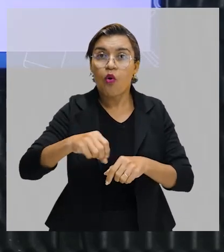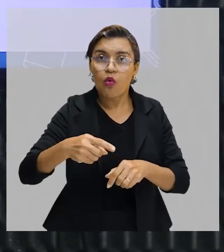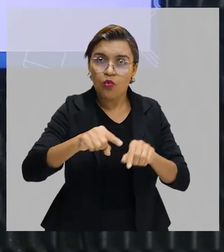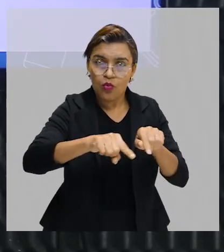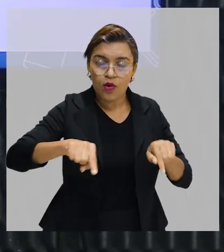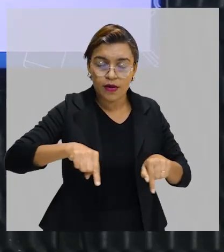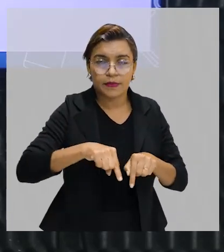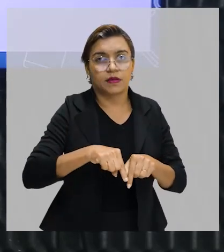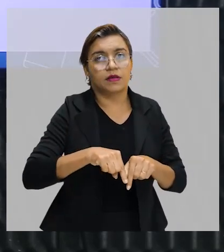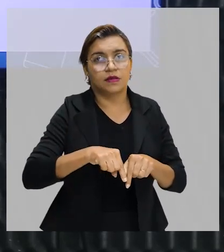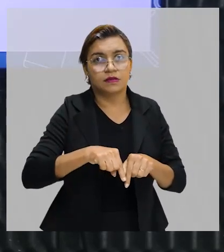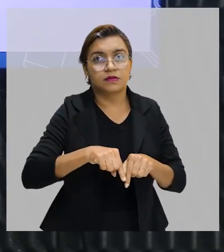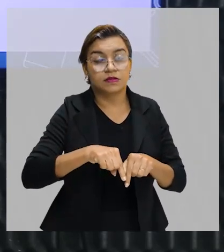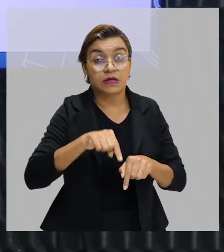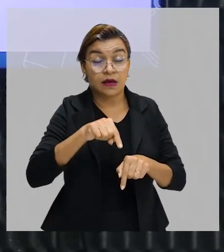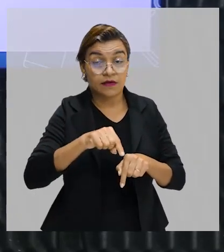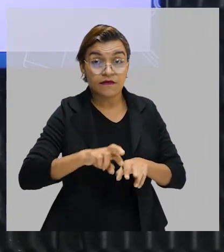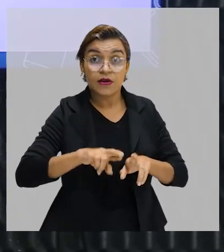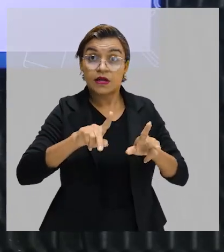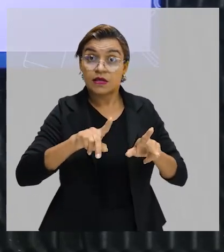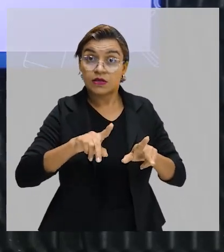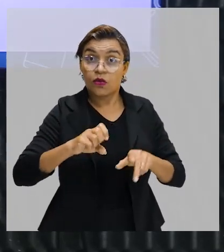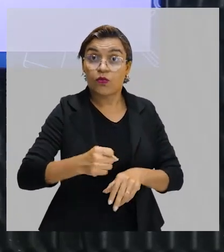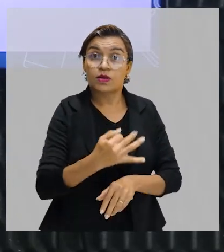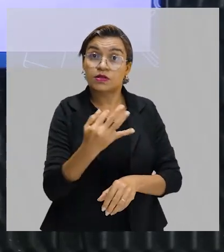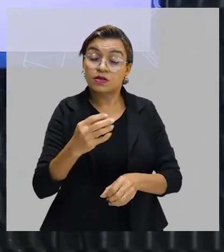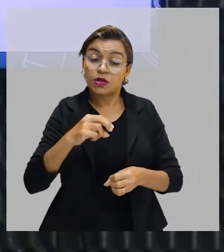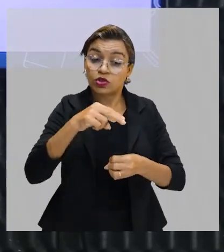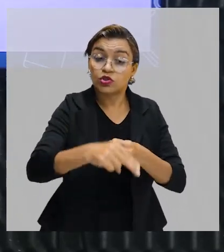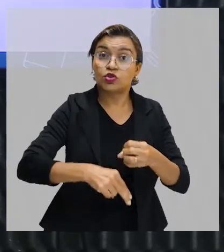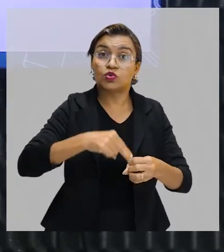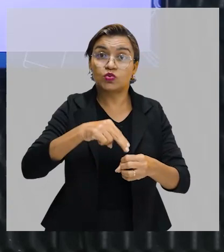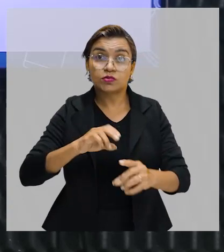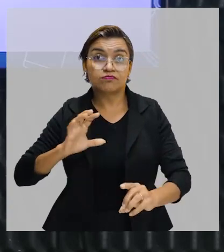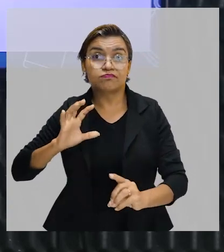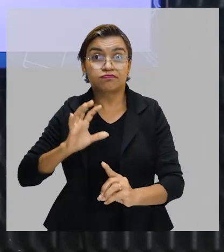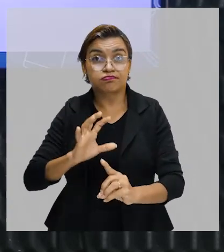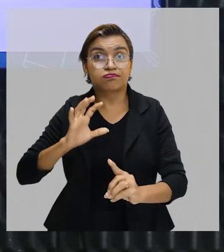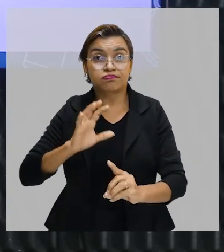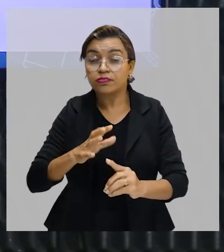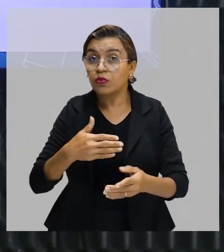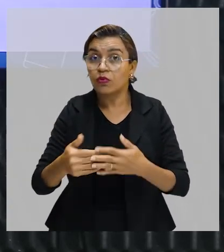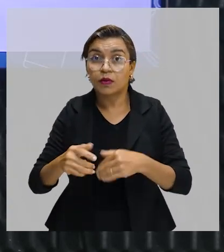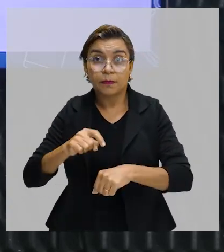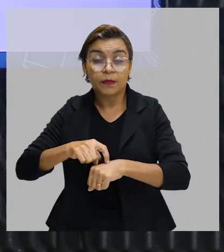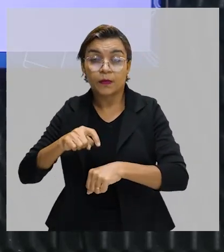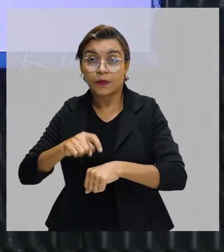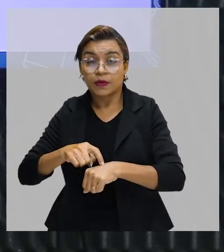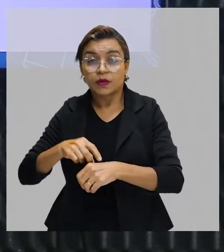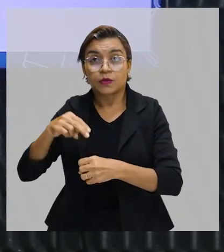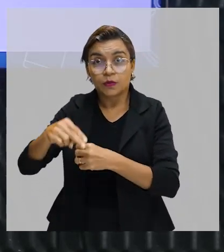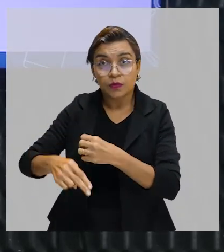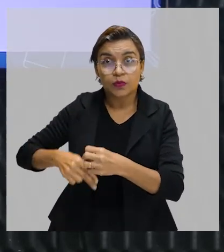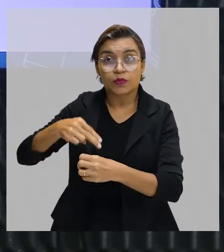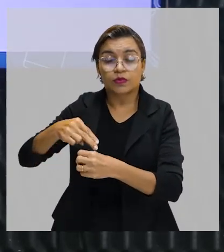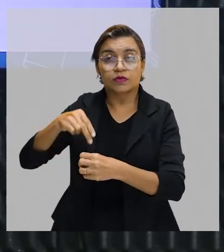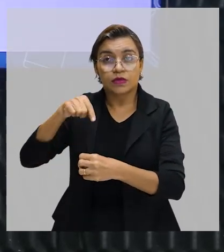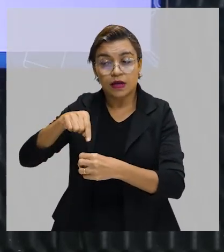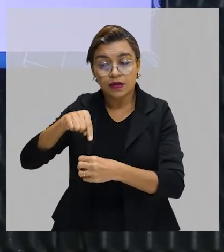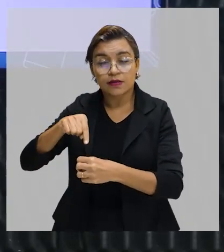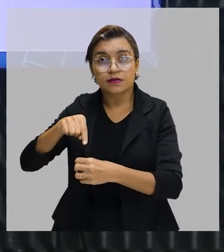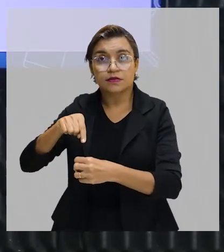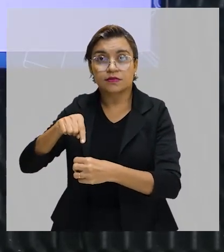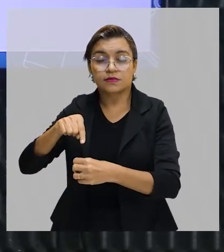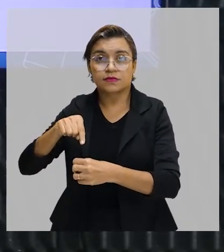ter a certeza que a quantidade de núcleos que eu tenho ali, eles serão atacados a qualquer momento por um nêutron. Porque esses nêutrons eles